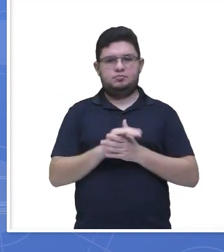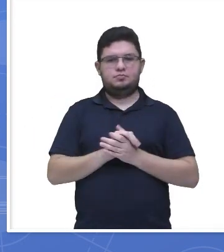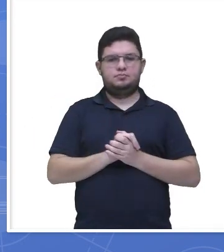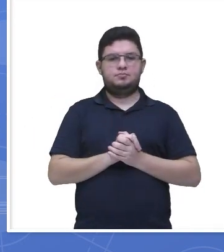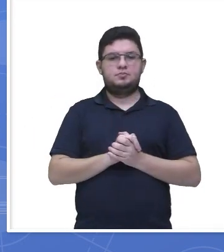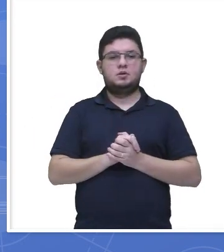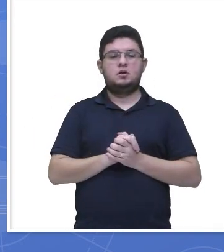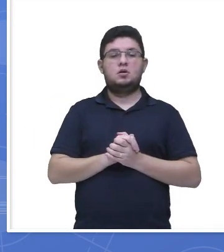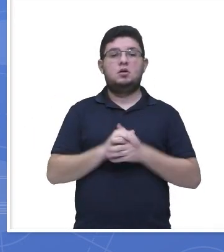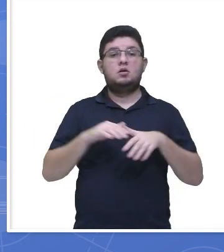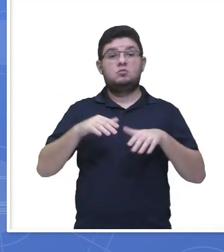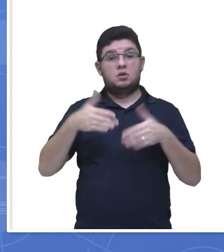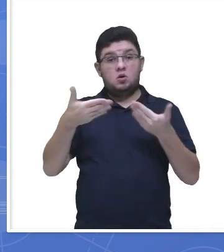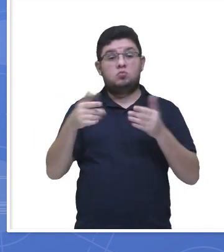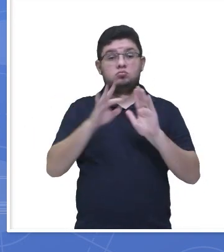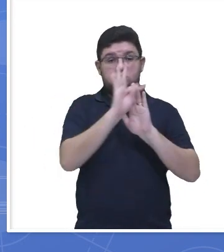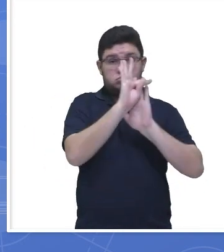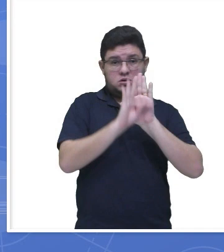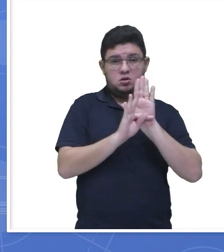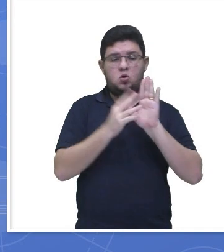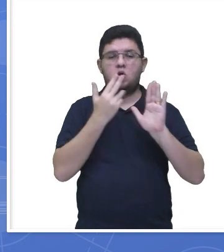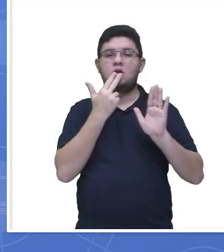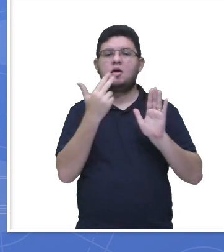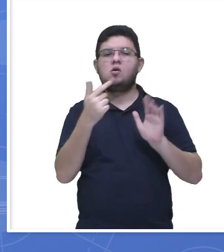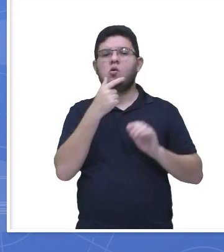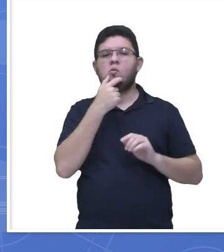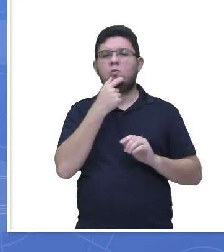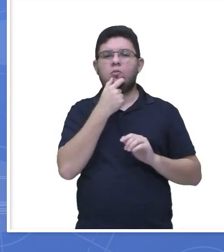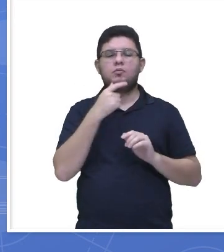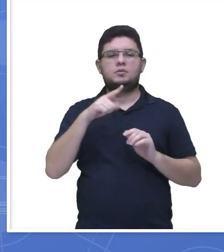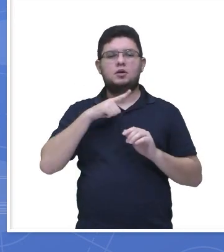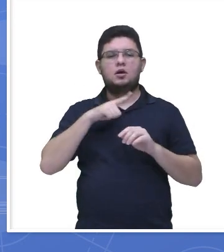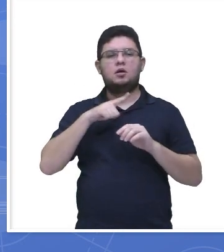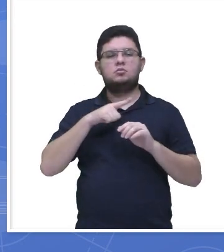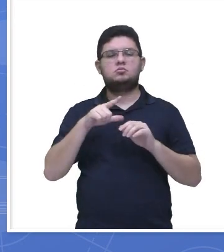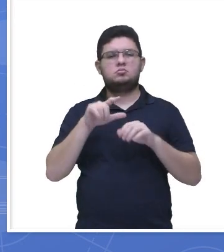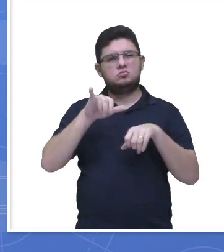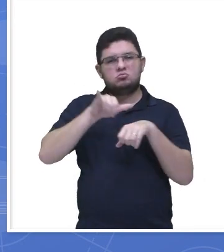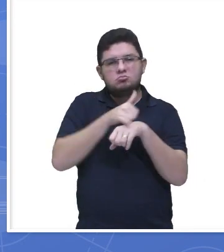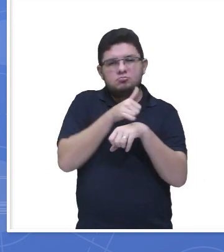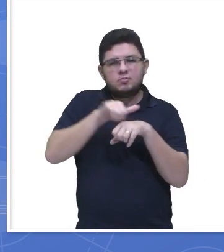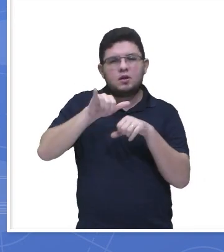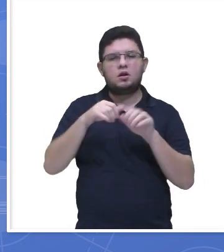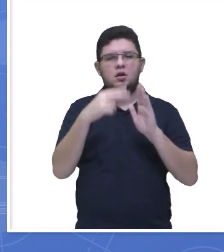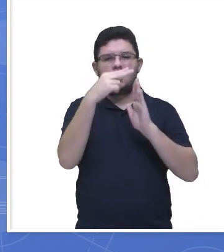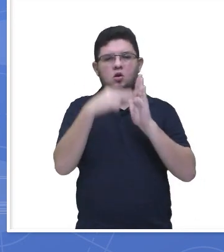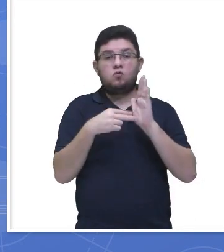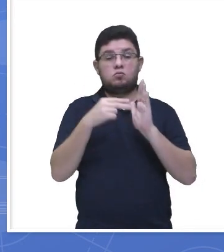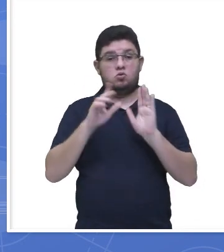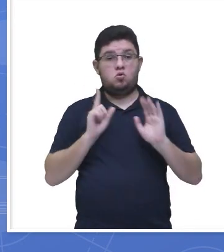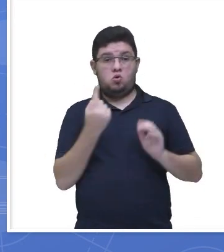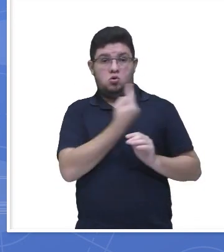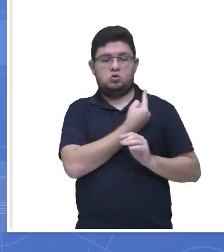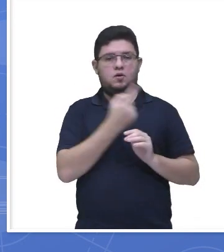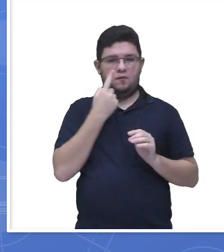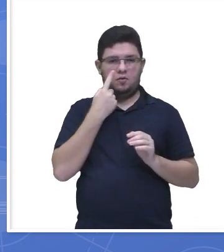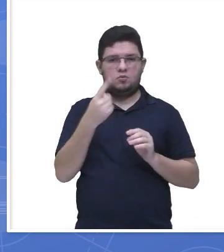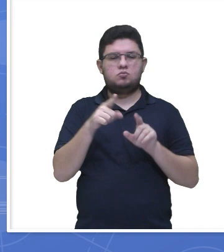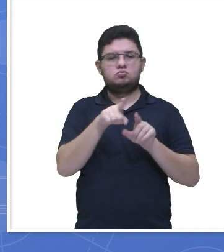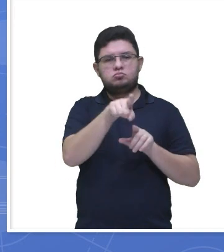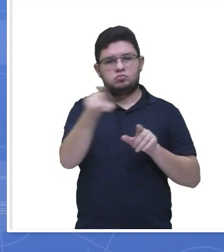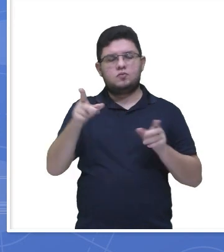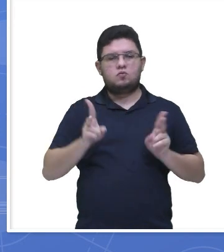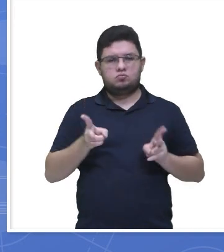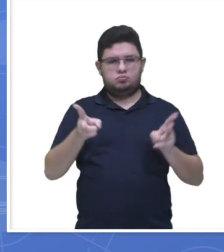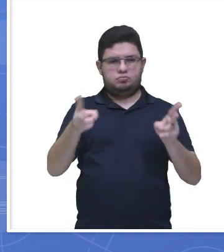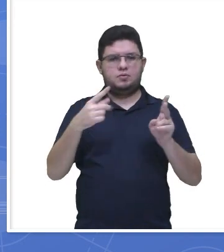língua inglesa, né, a gente sempre trabalha as questões de estratégias de leitura, que nós já vimos algumas e vocês vão continuar vendo. Mas a primeira dica,